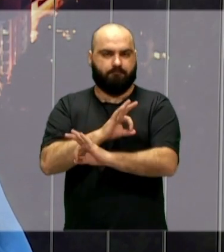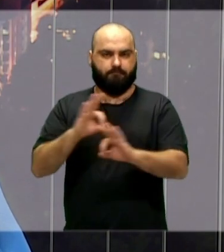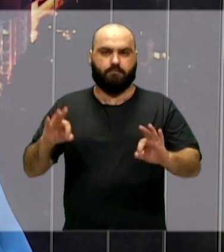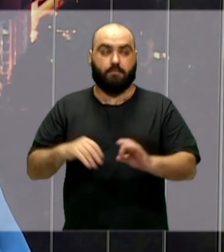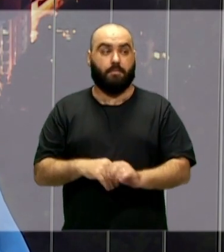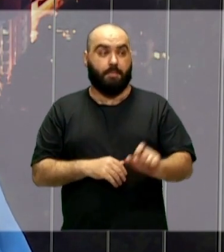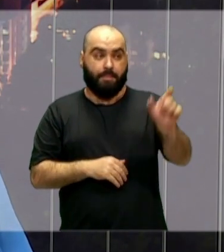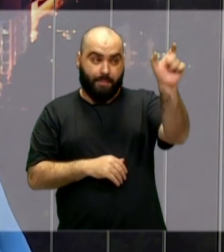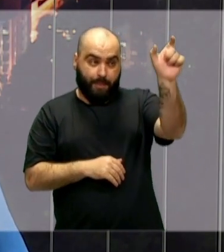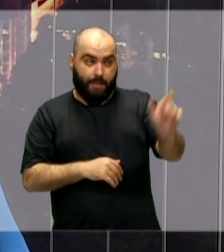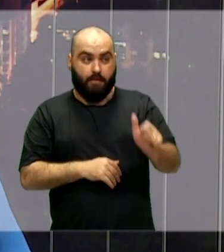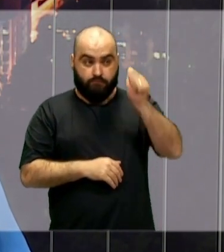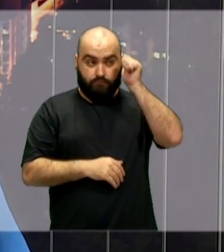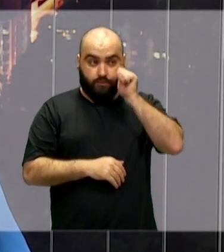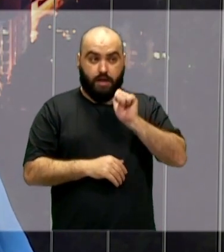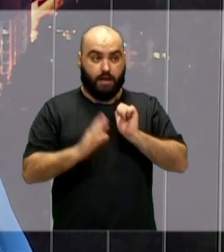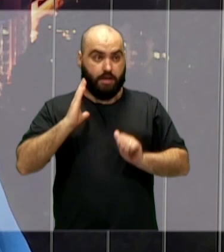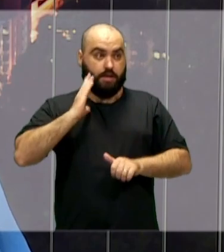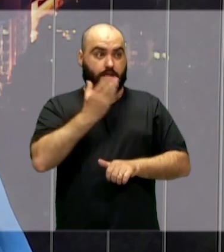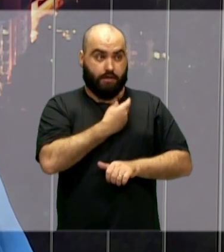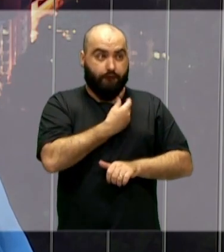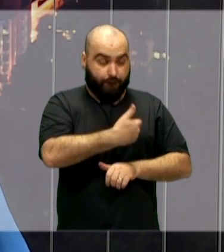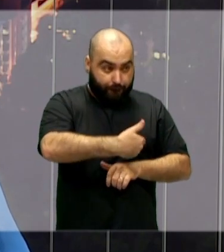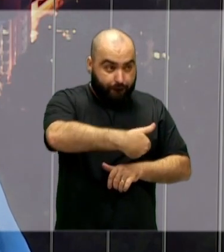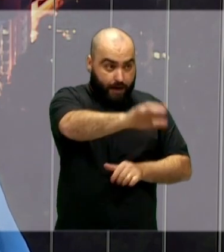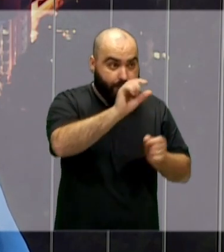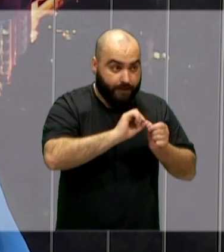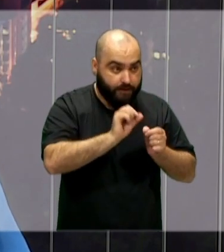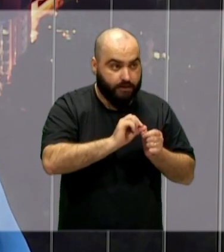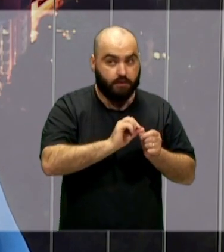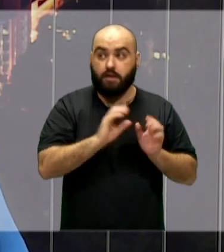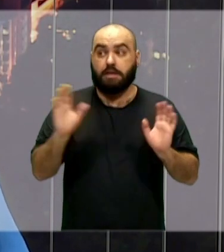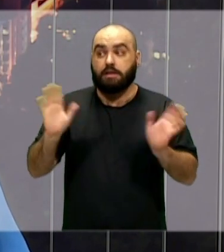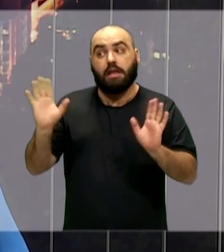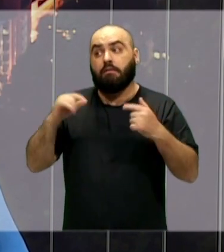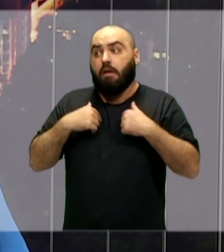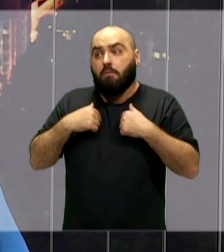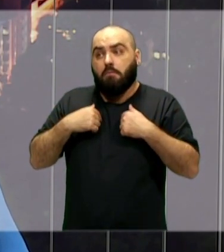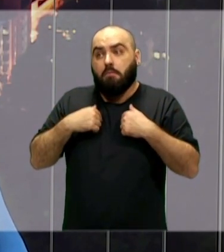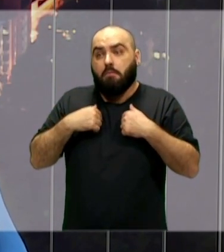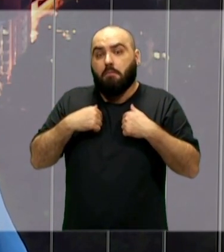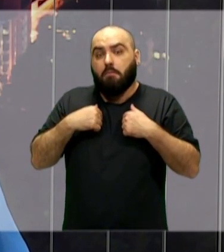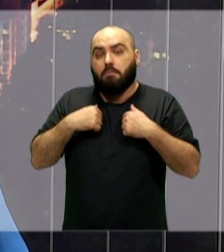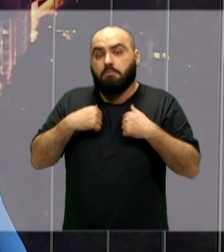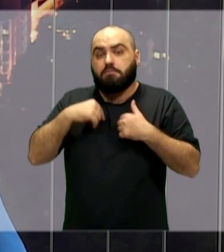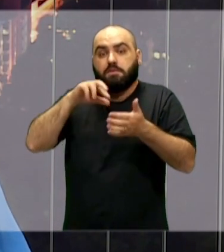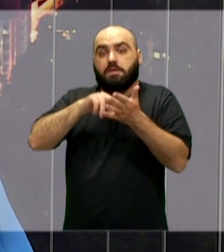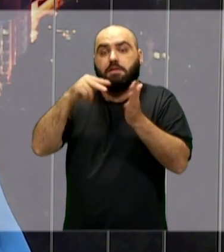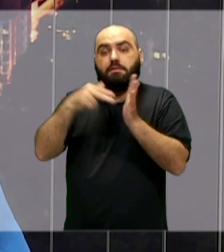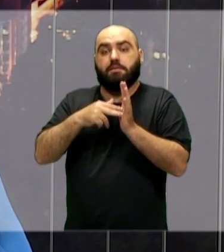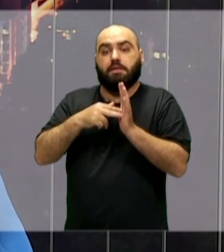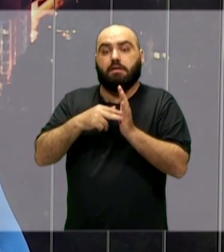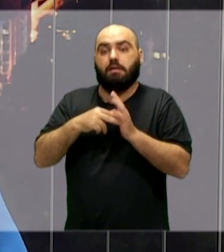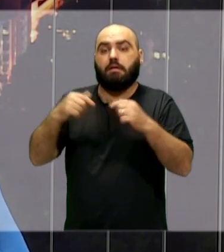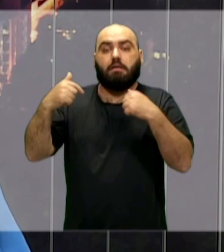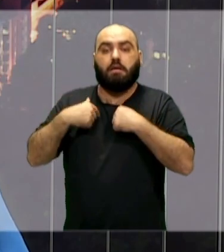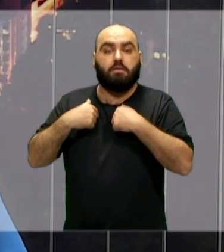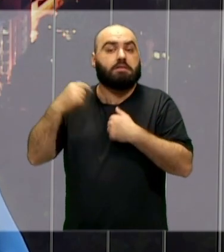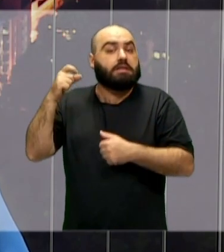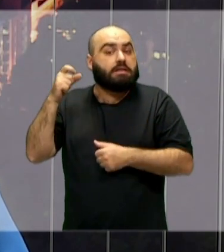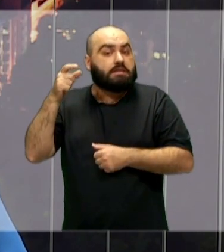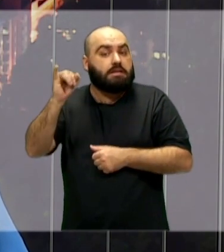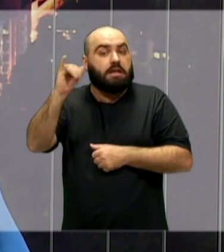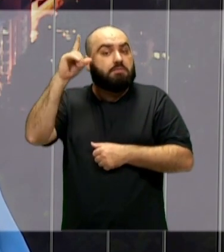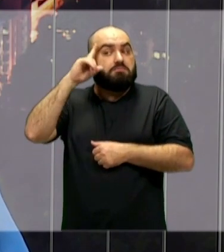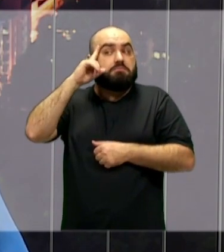mulher trans, então ela vai fazer a cirurgia. Não é uma cirurgia determinante para definir o teu gênero. Se um dia eu fizer,